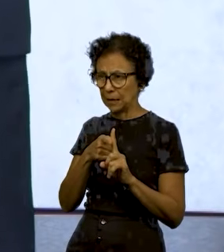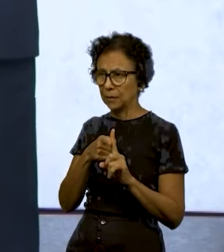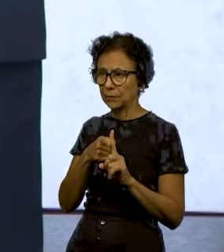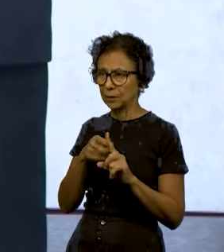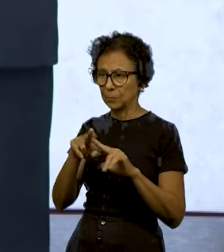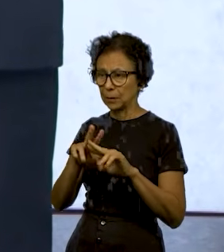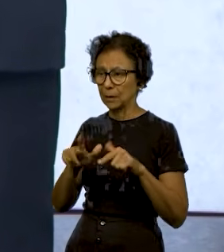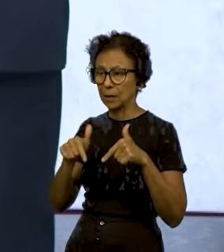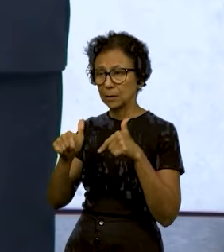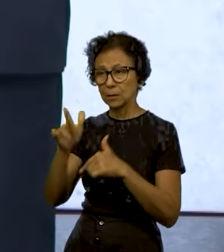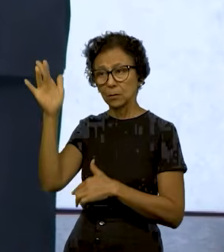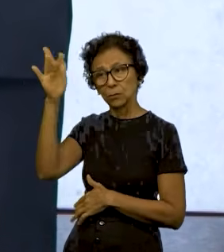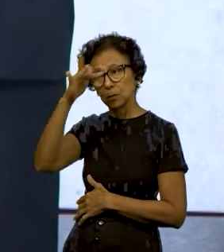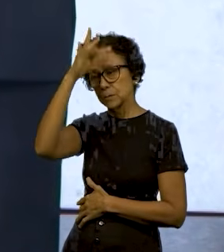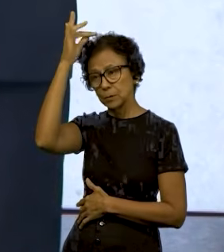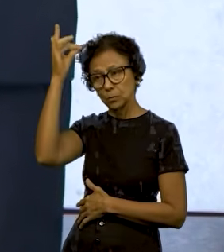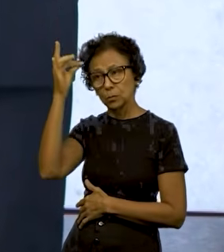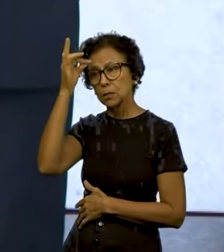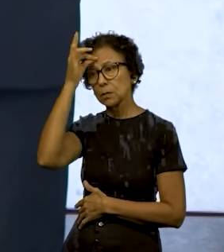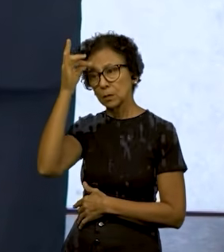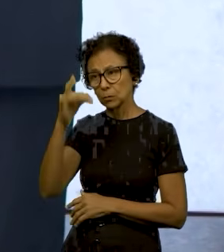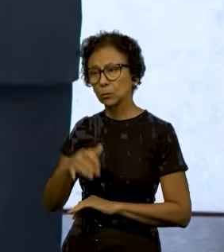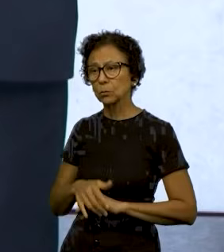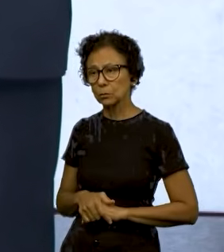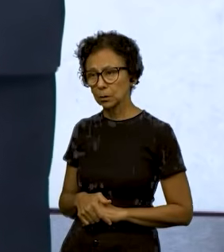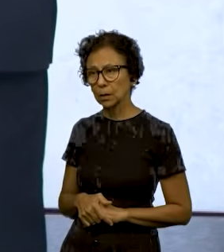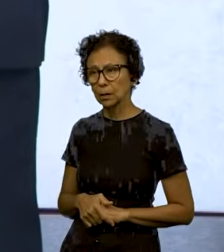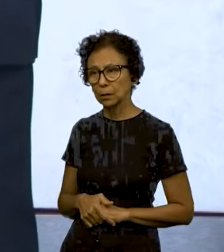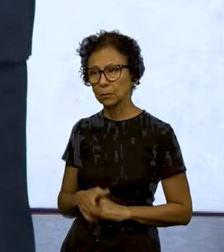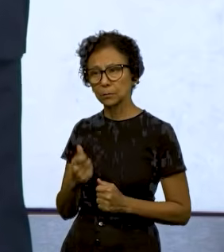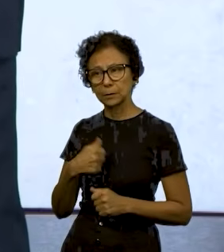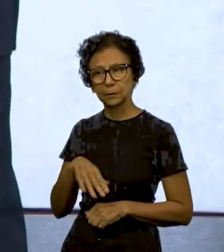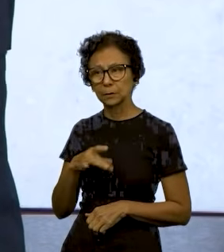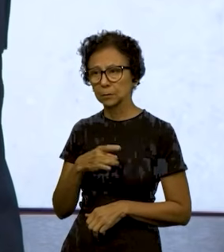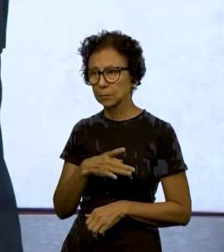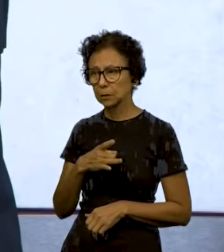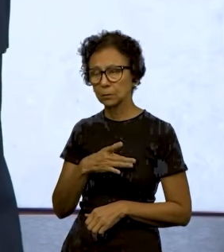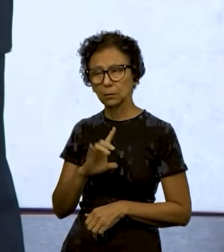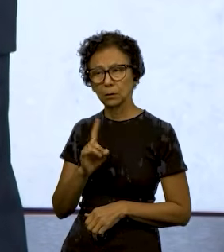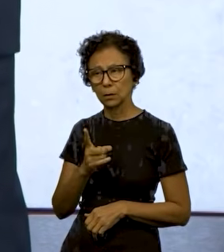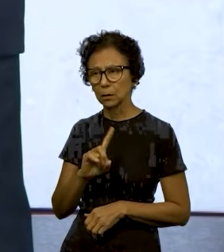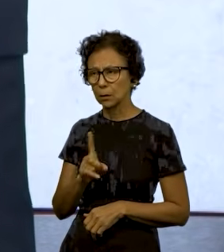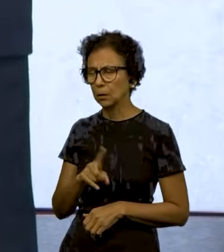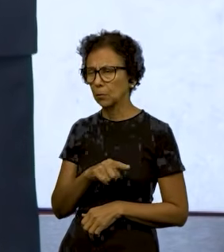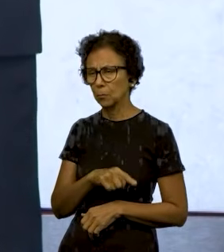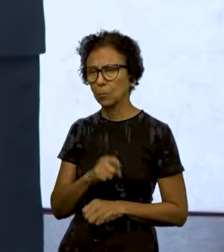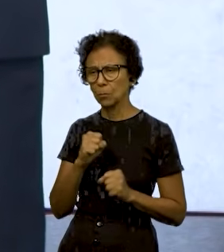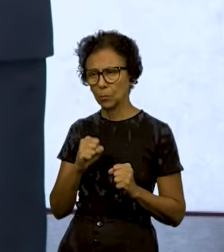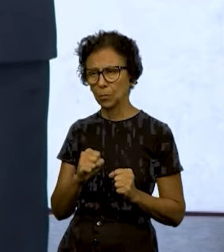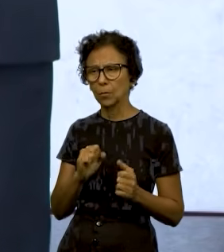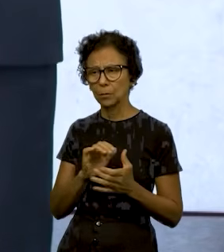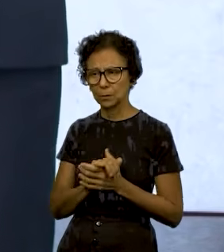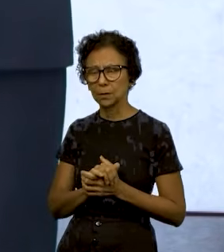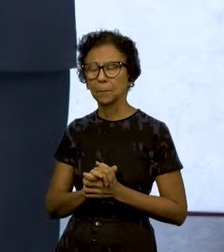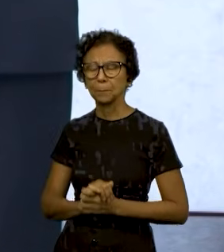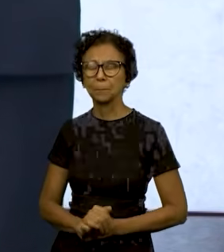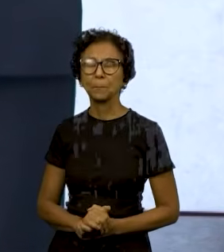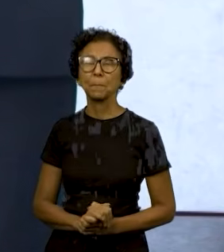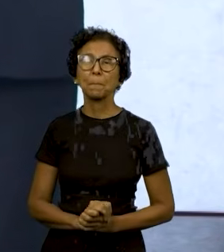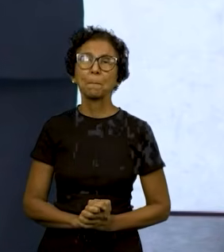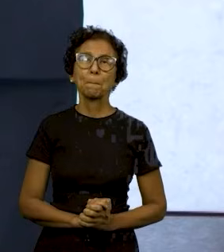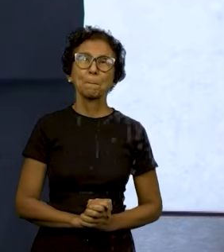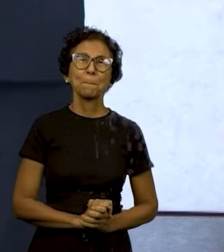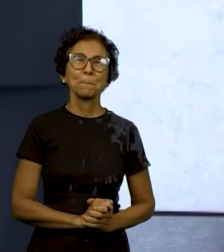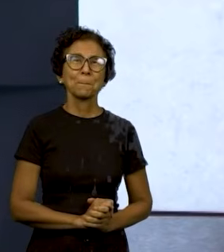falou em sonhos a José, e o Senhor diz para ele: olha, o nascimento na tua